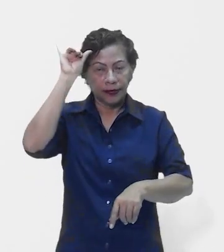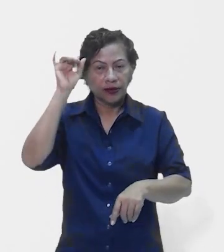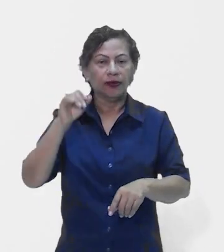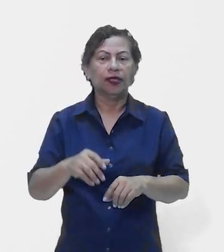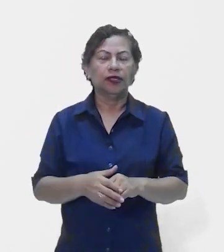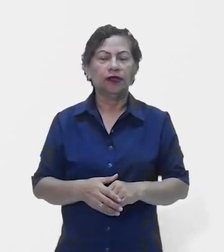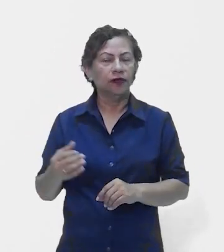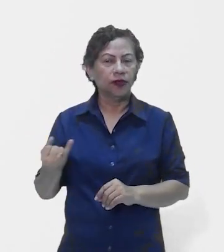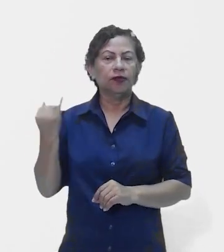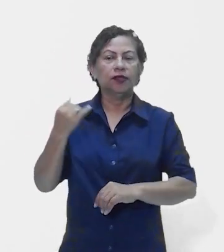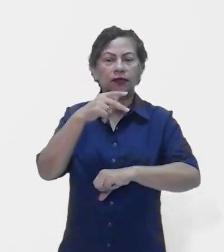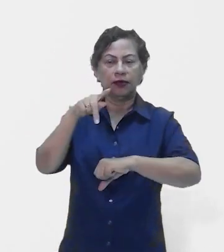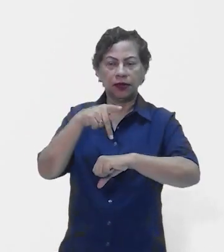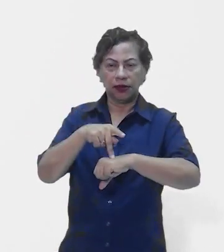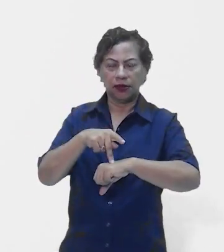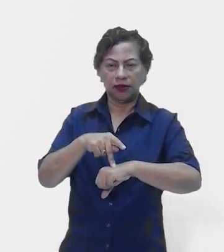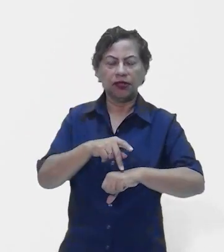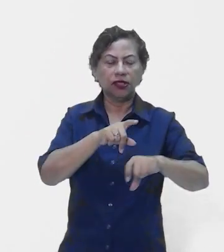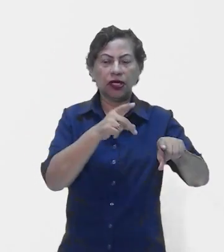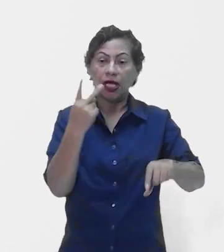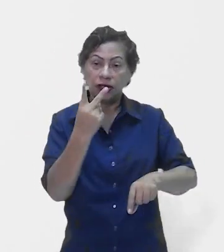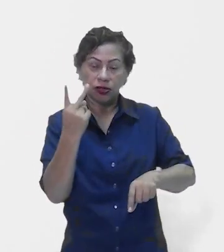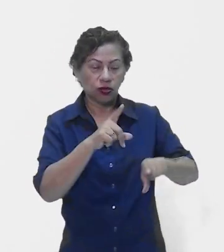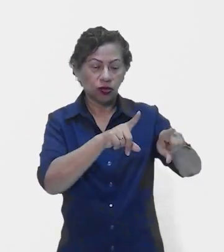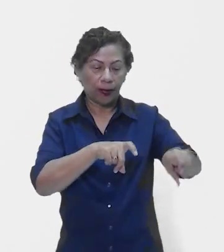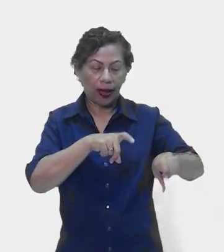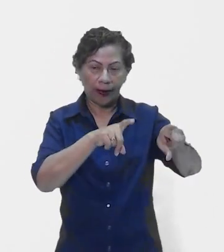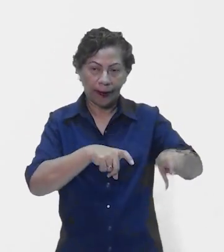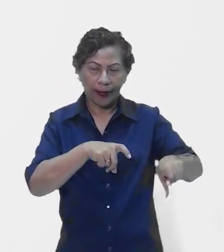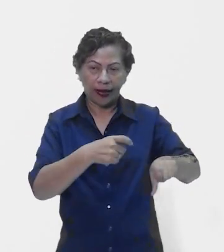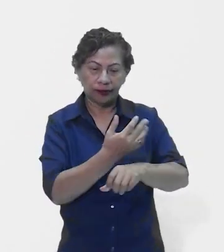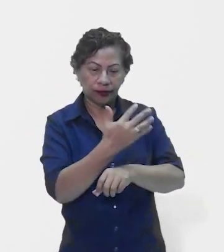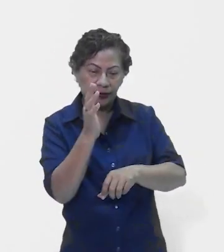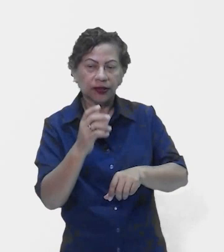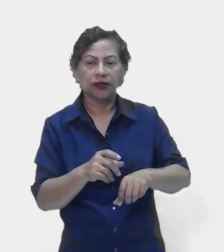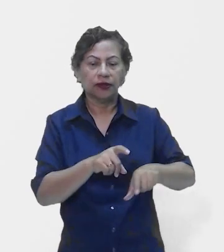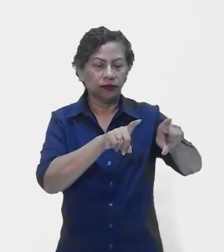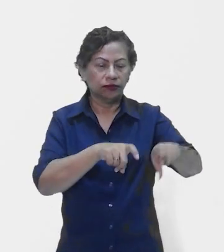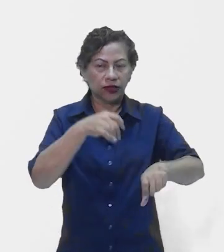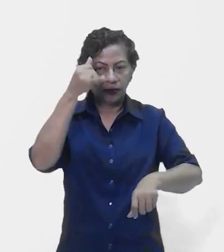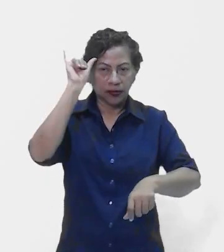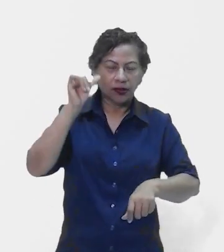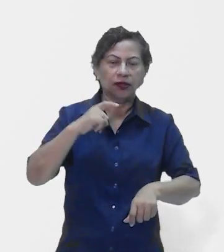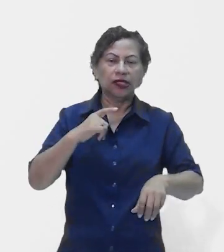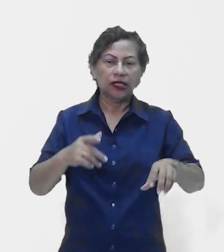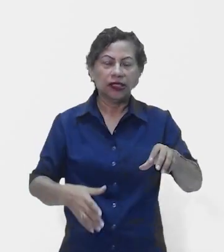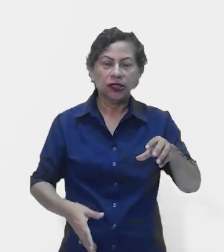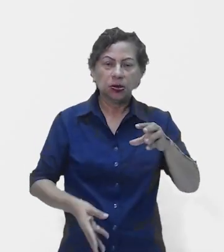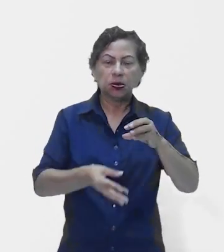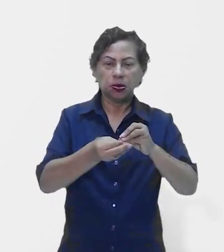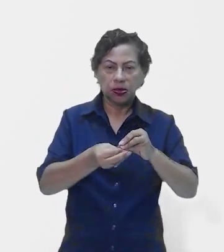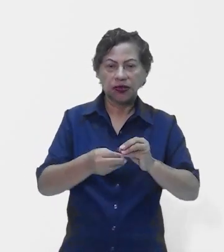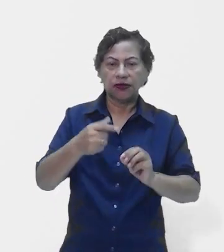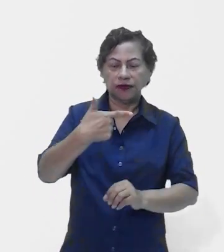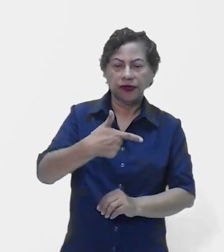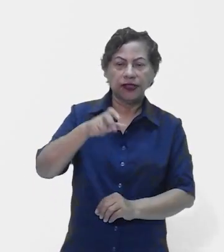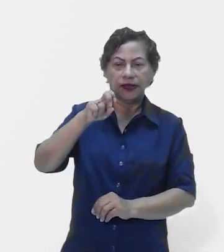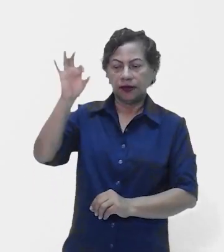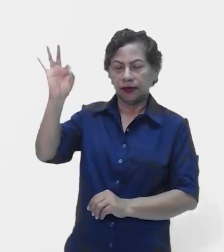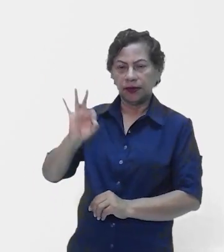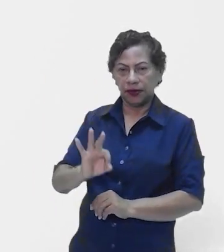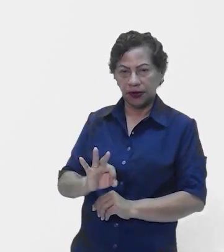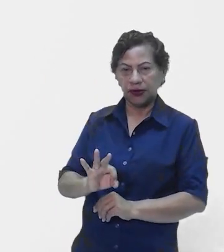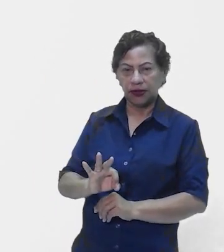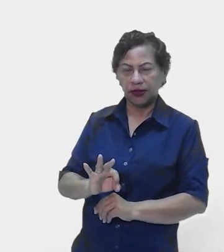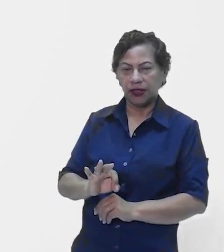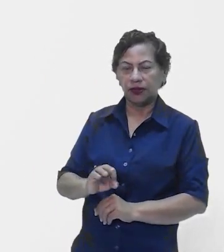da balança comercial. Hoje, tanto a atividade de agricultura e pecuária somadas, elas representam cerca de